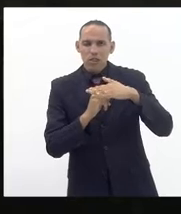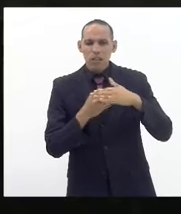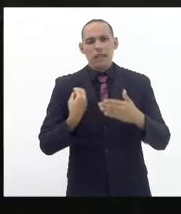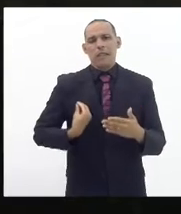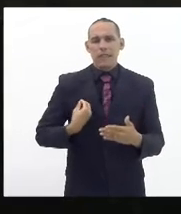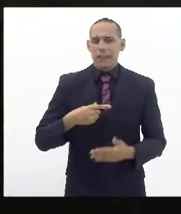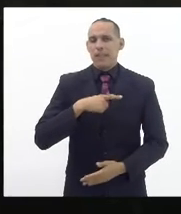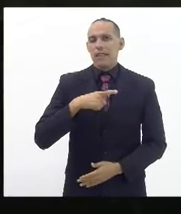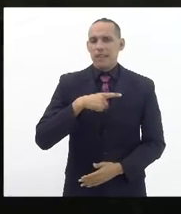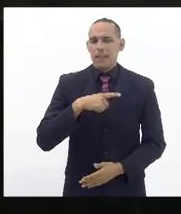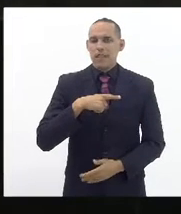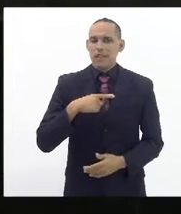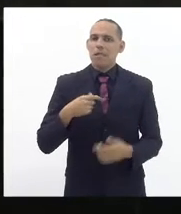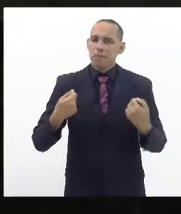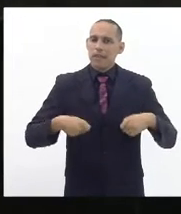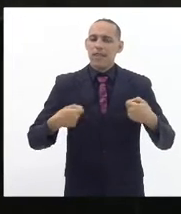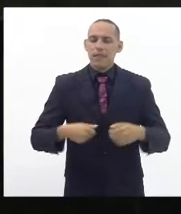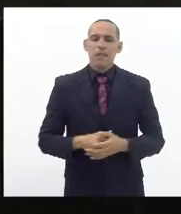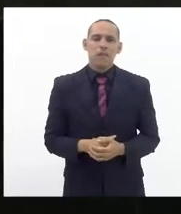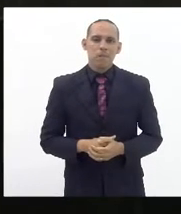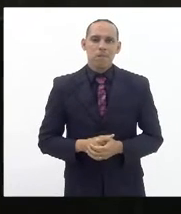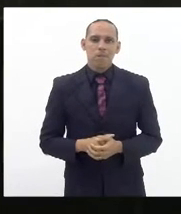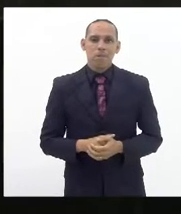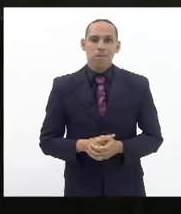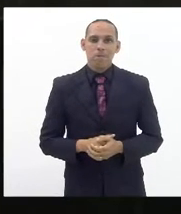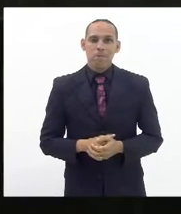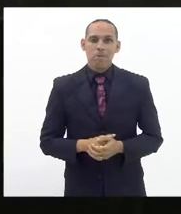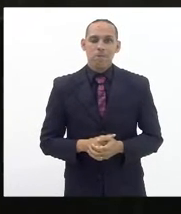né, no nosso Estado. Então,